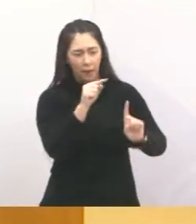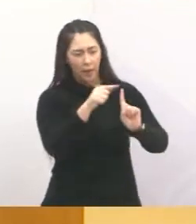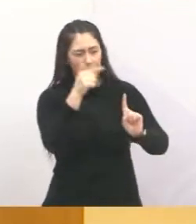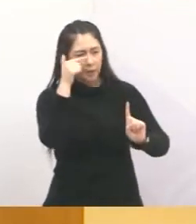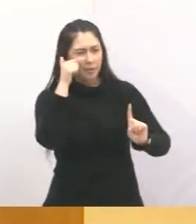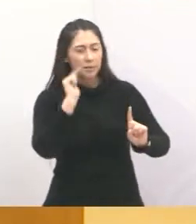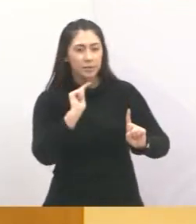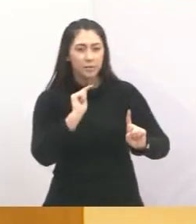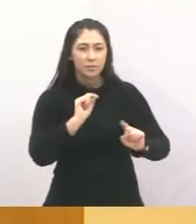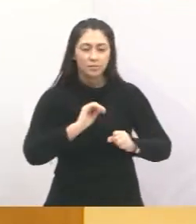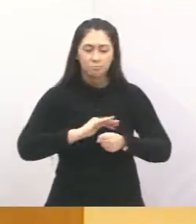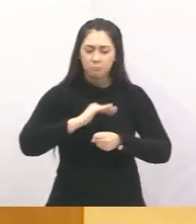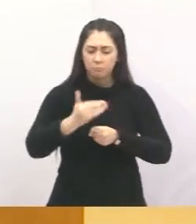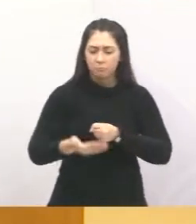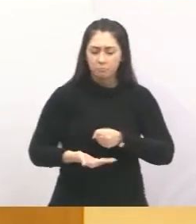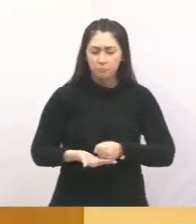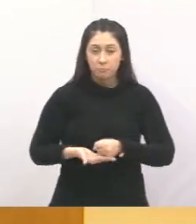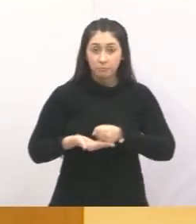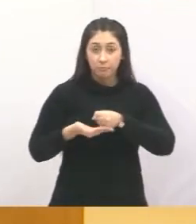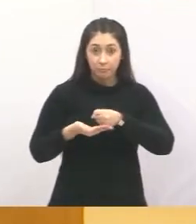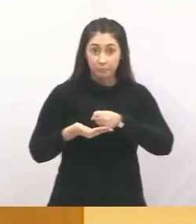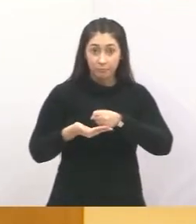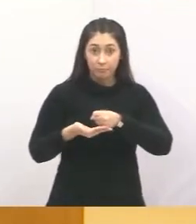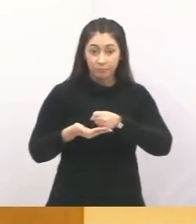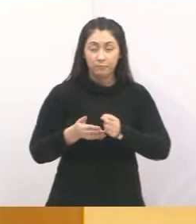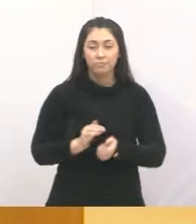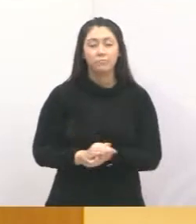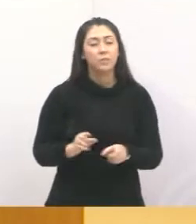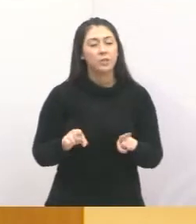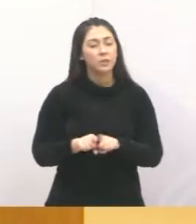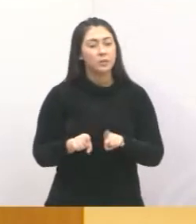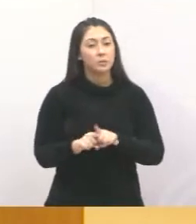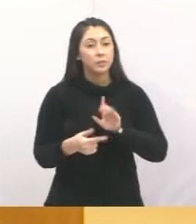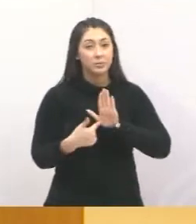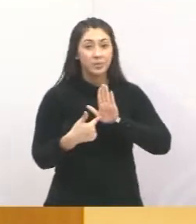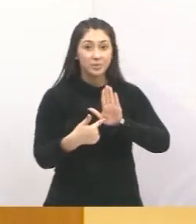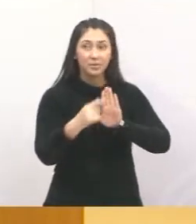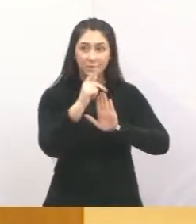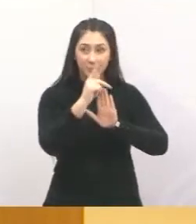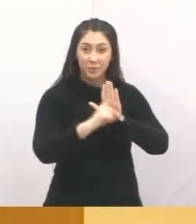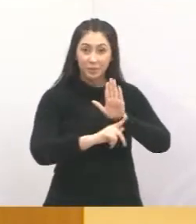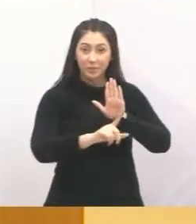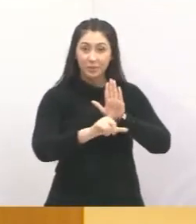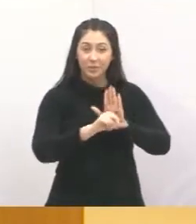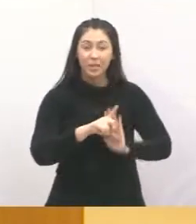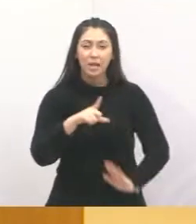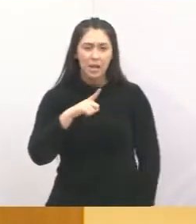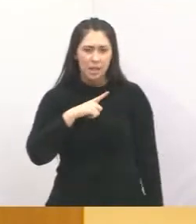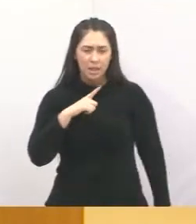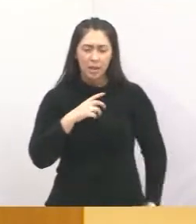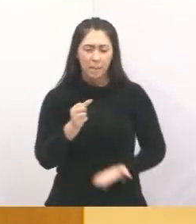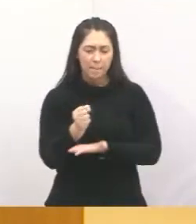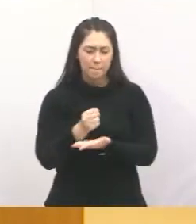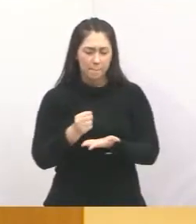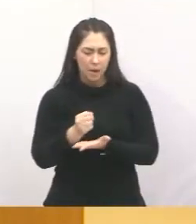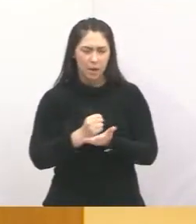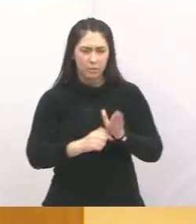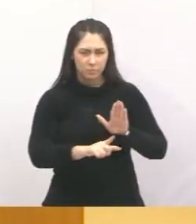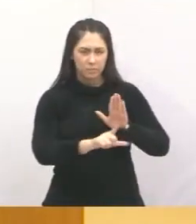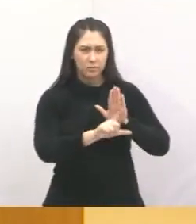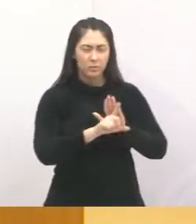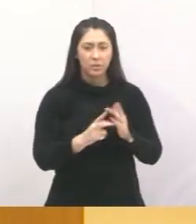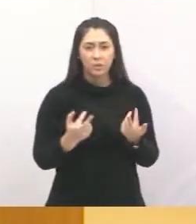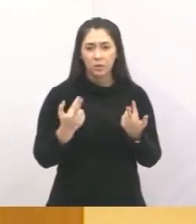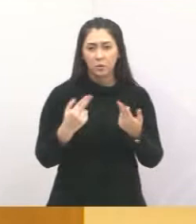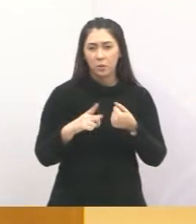de desenvolvimento sustentável. Ressalta-se que esse projeto de lei possui sólido escopo legal, conforme